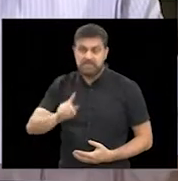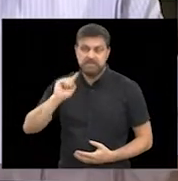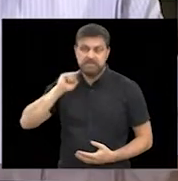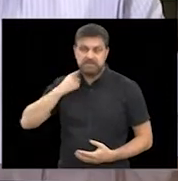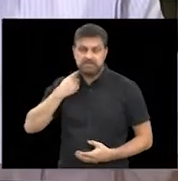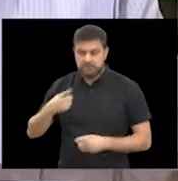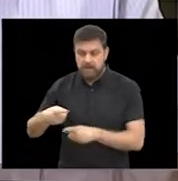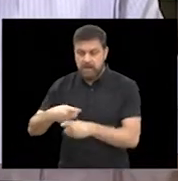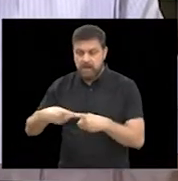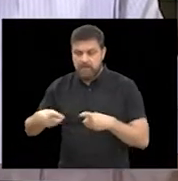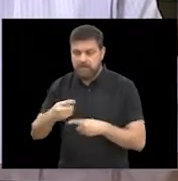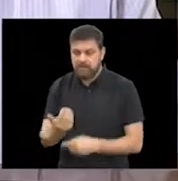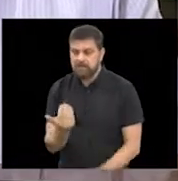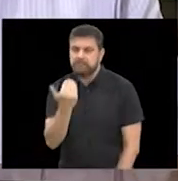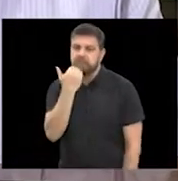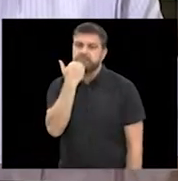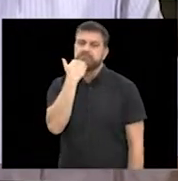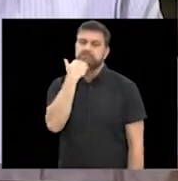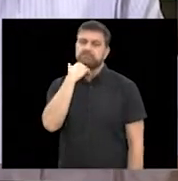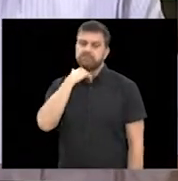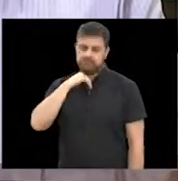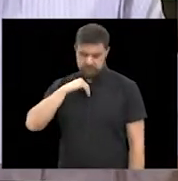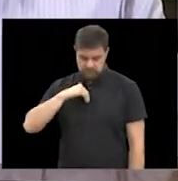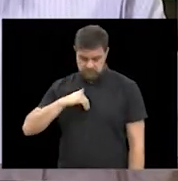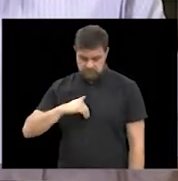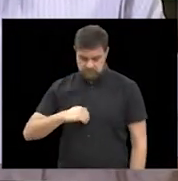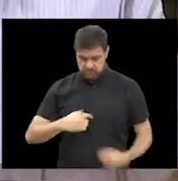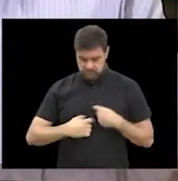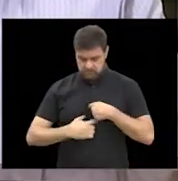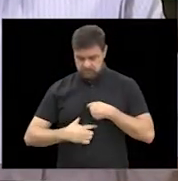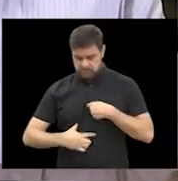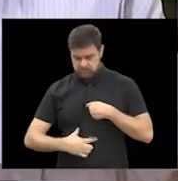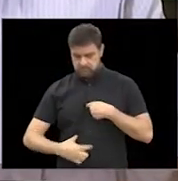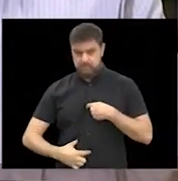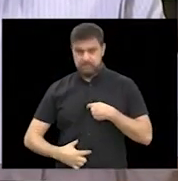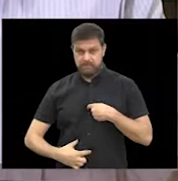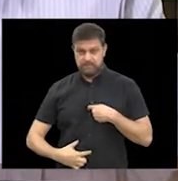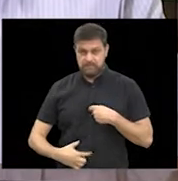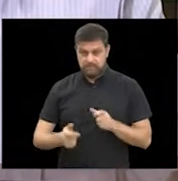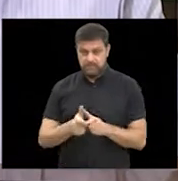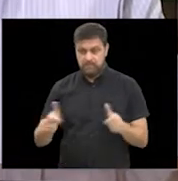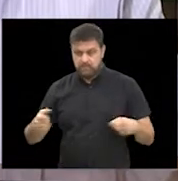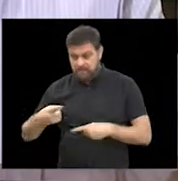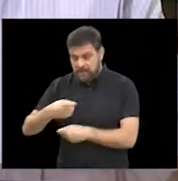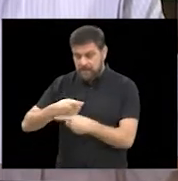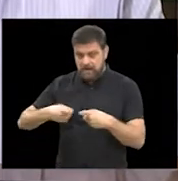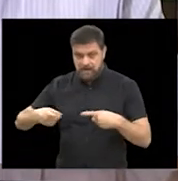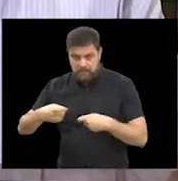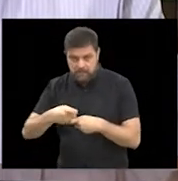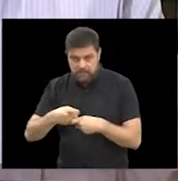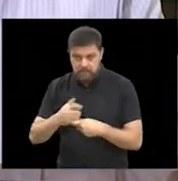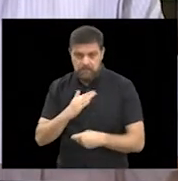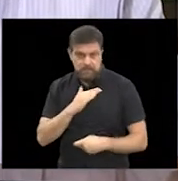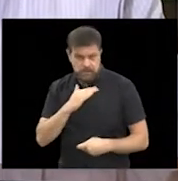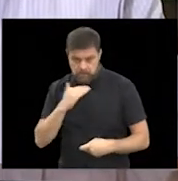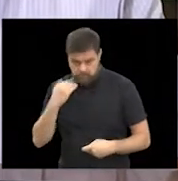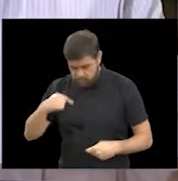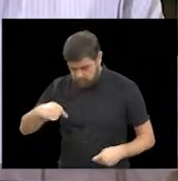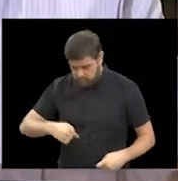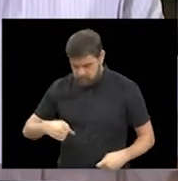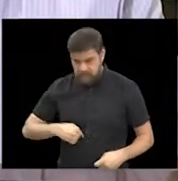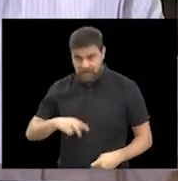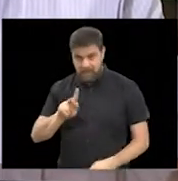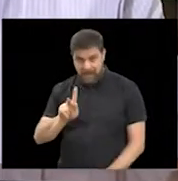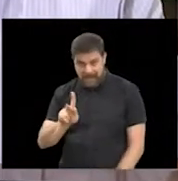e jogou as bactérias lá para dentro. A maioria delas morrem com acidez gástrica. O H. pylori